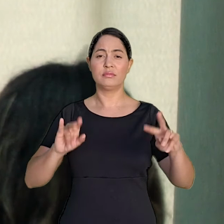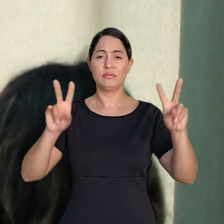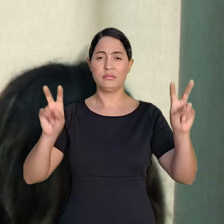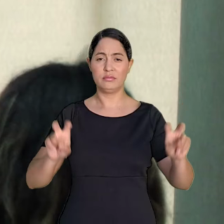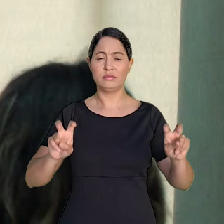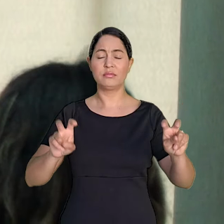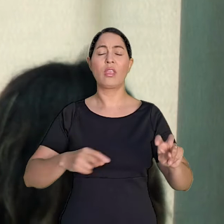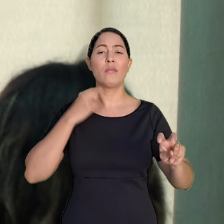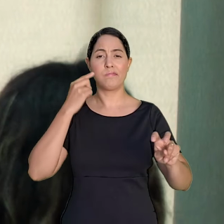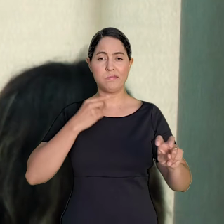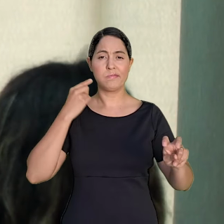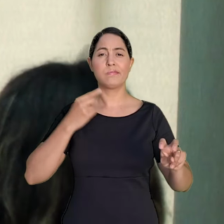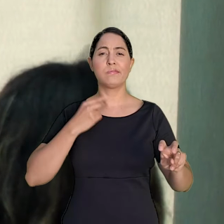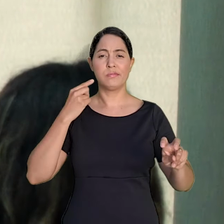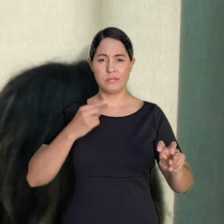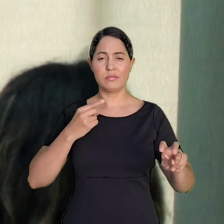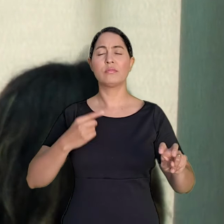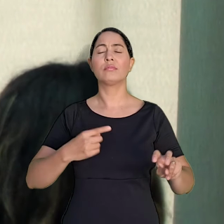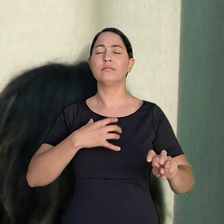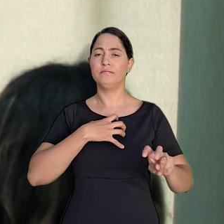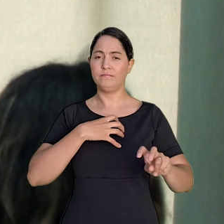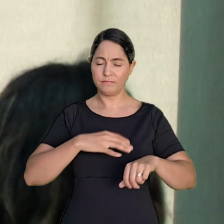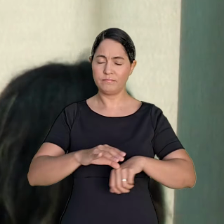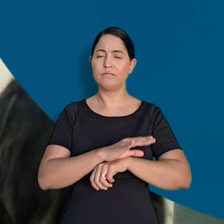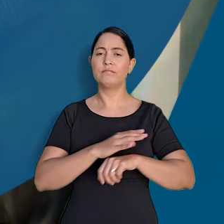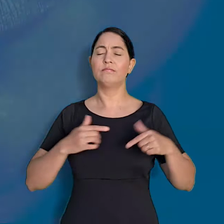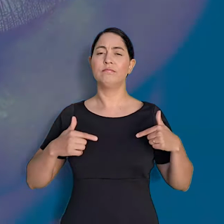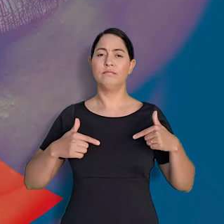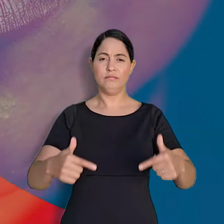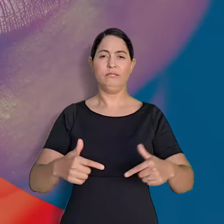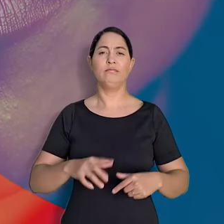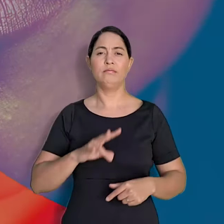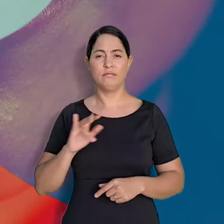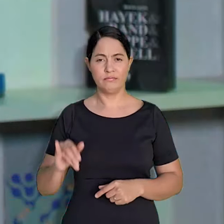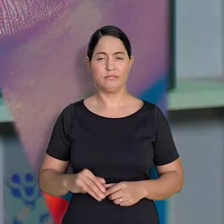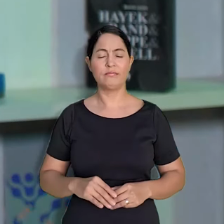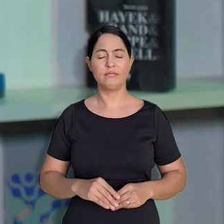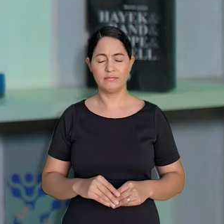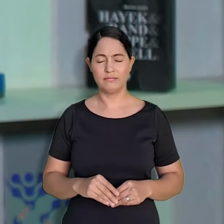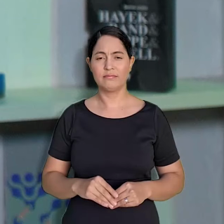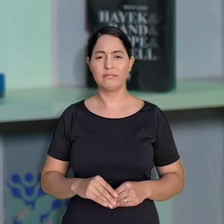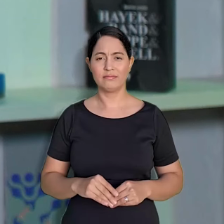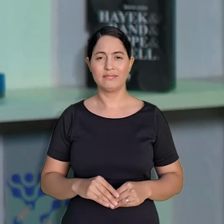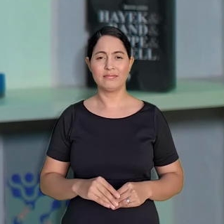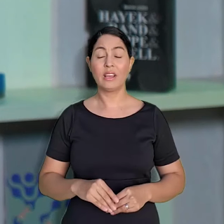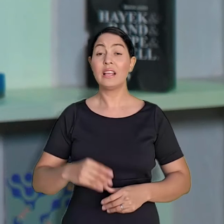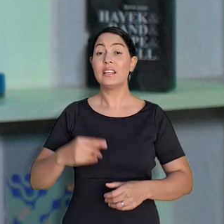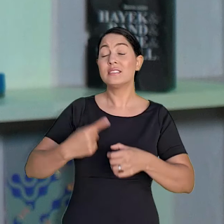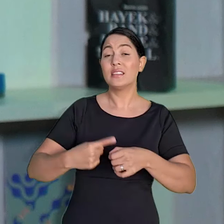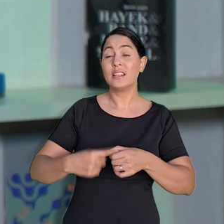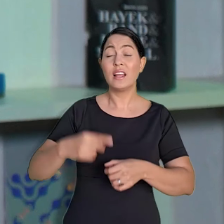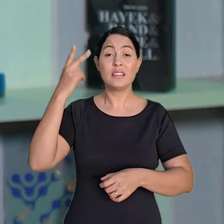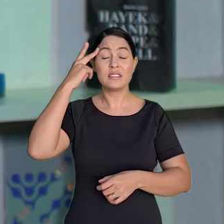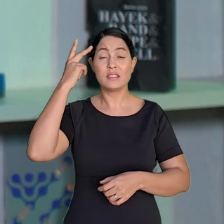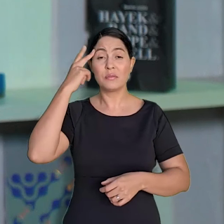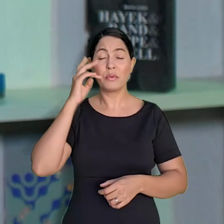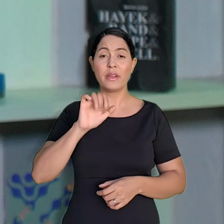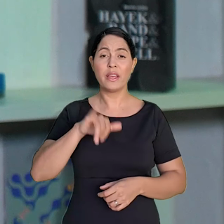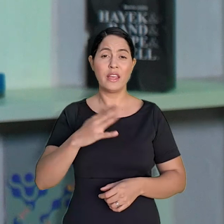tema, a advocacia dará o sentido constitucional. A cidade de São Paulo recebeu o